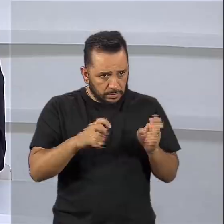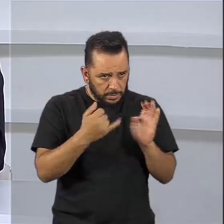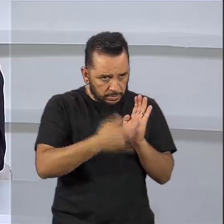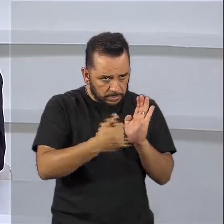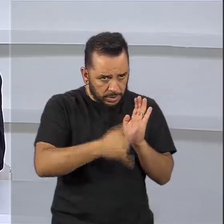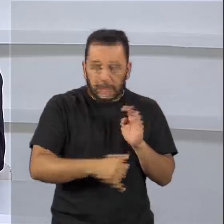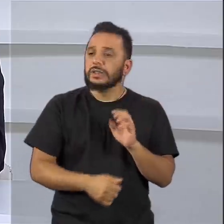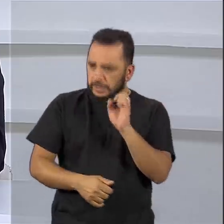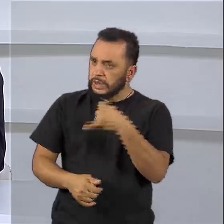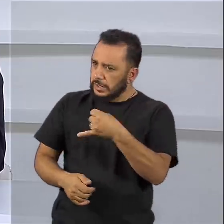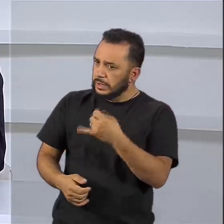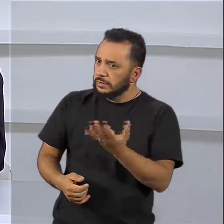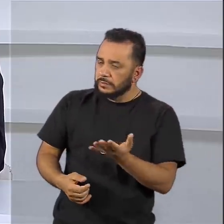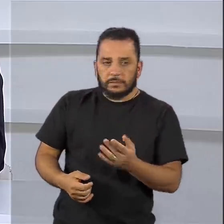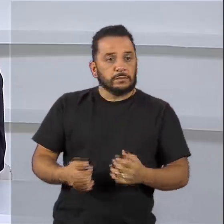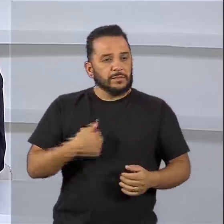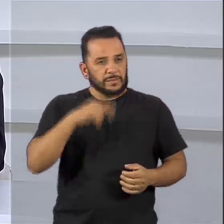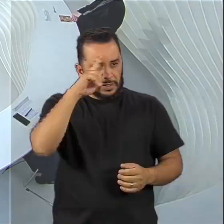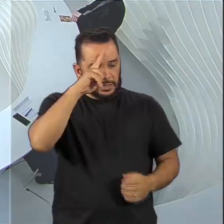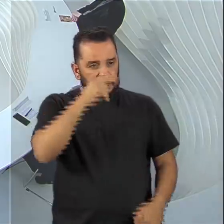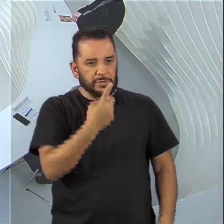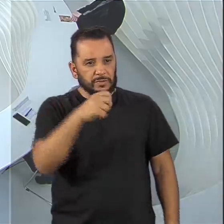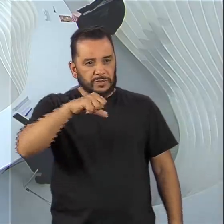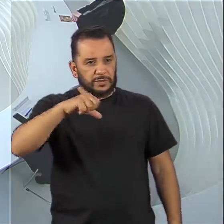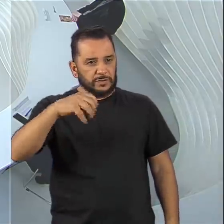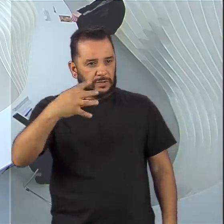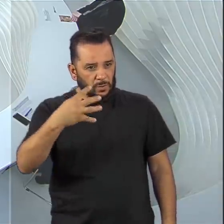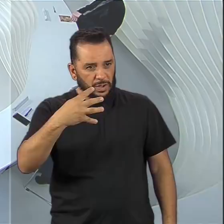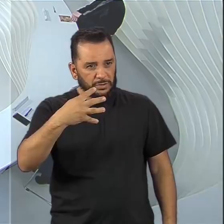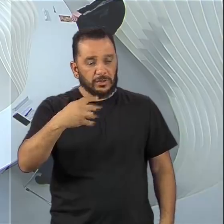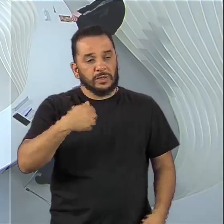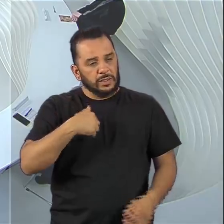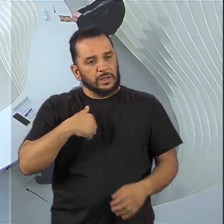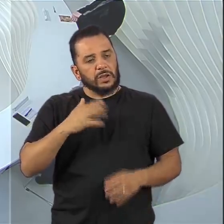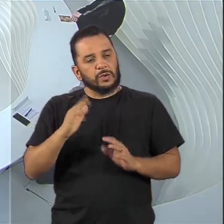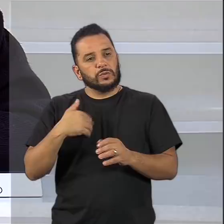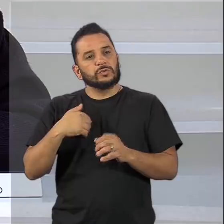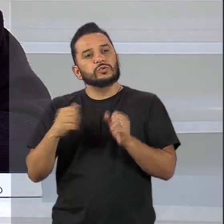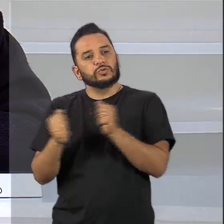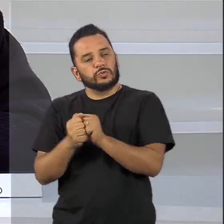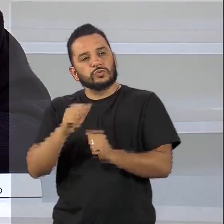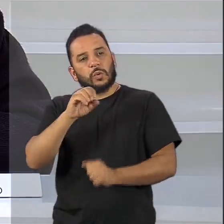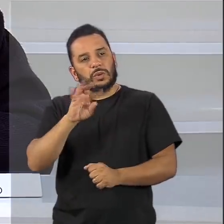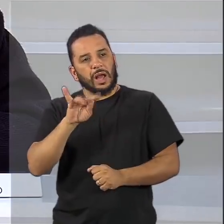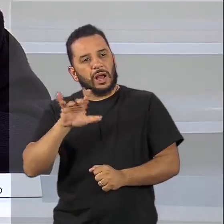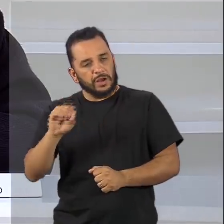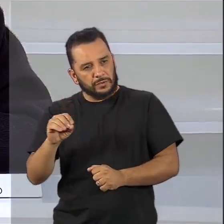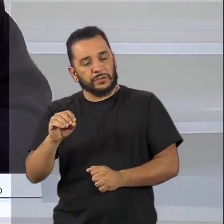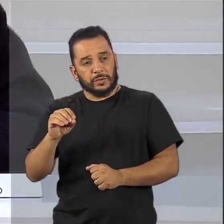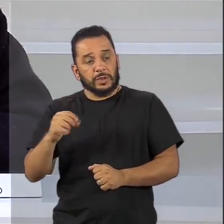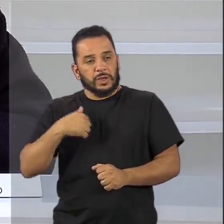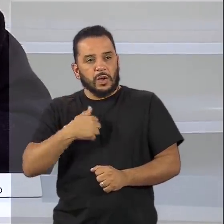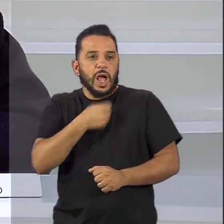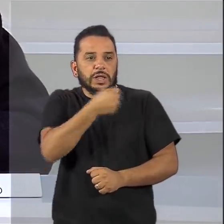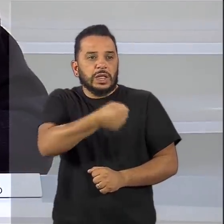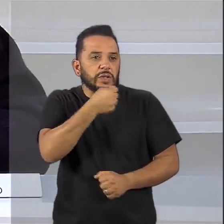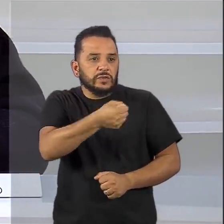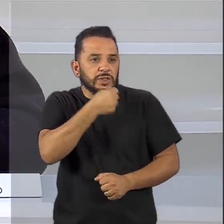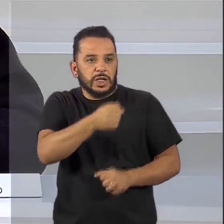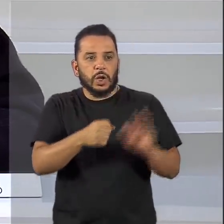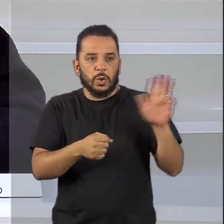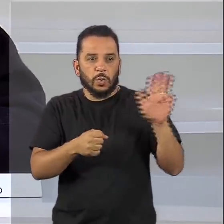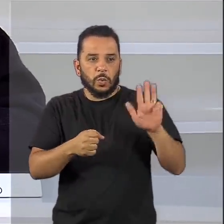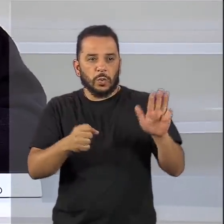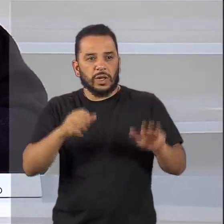eu me lembro que na eleição de 94, eu fiz com o Otávio e o Matina Suzuki entrevistas com o Lula e o Fernando Henrique, que eram os 2